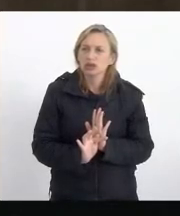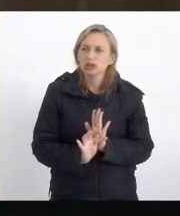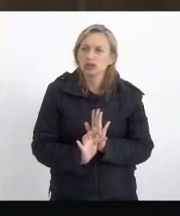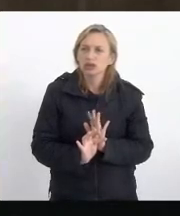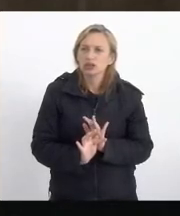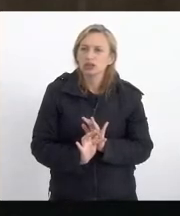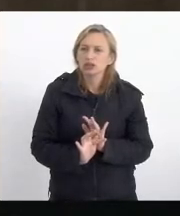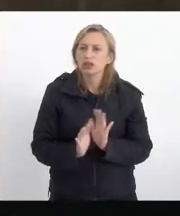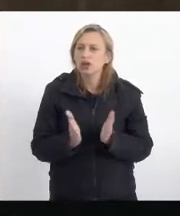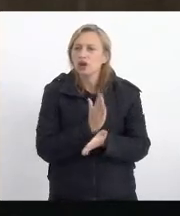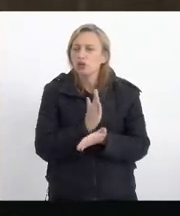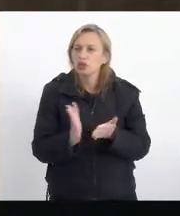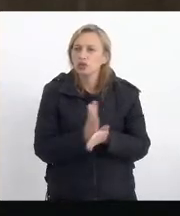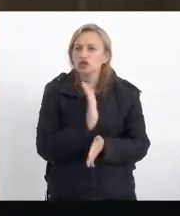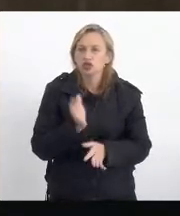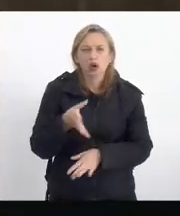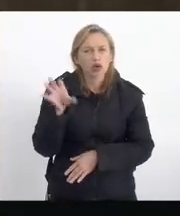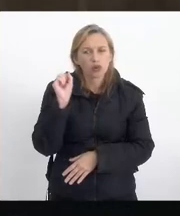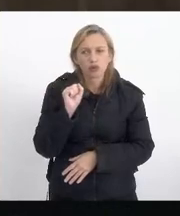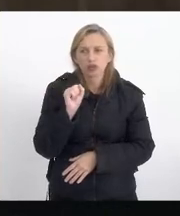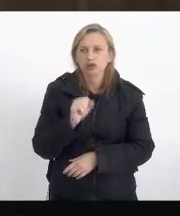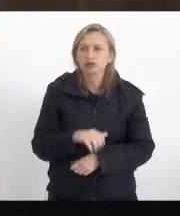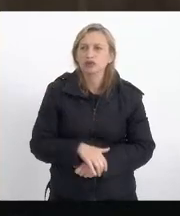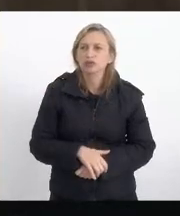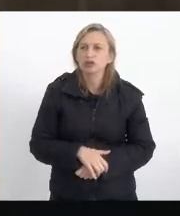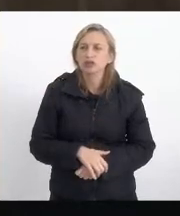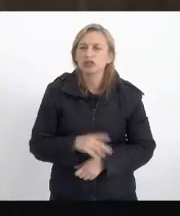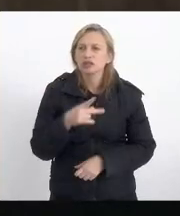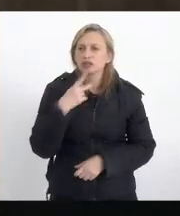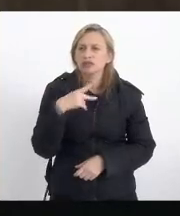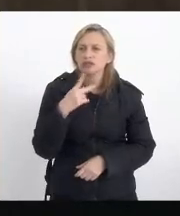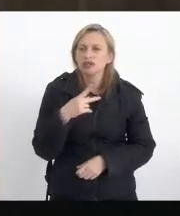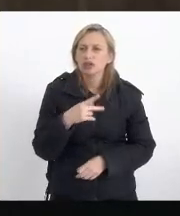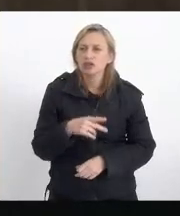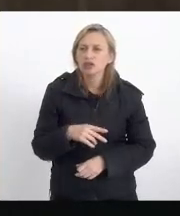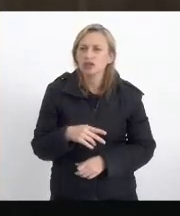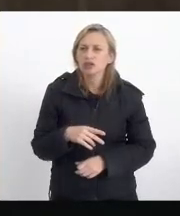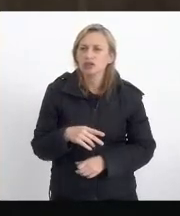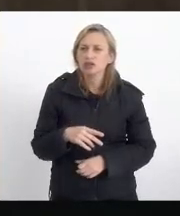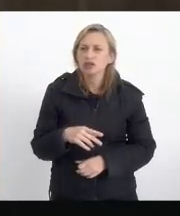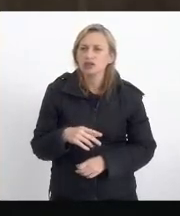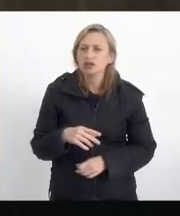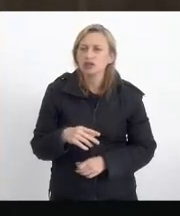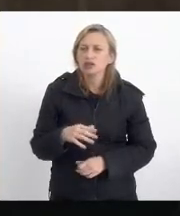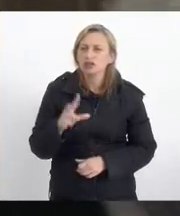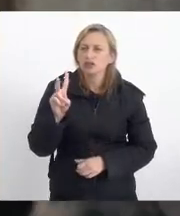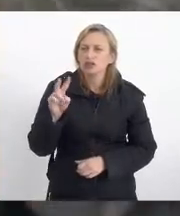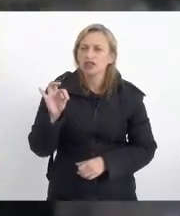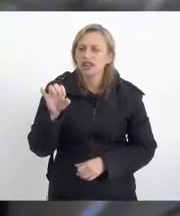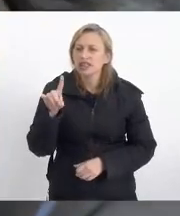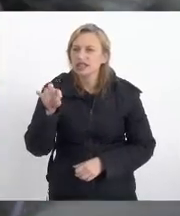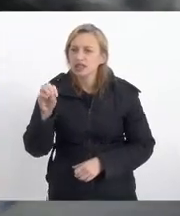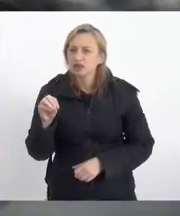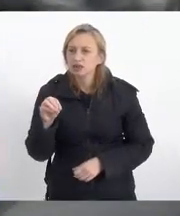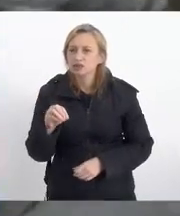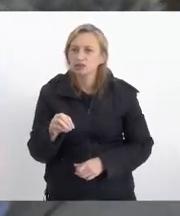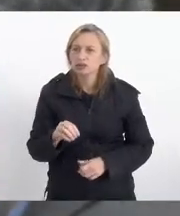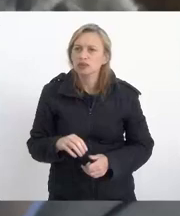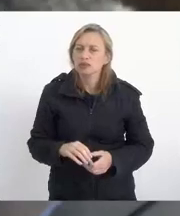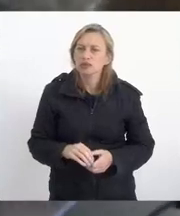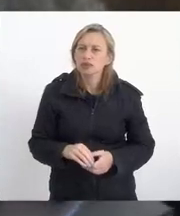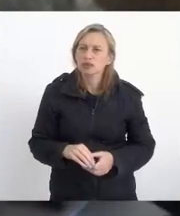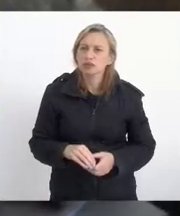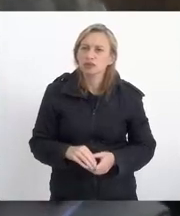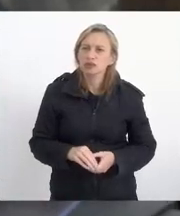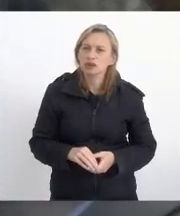para... alguns já até ouviram, que fala sobre horizonte verticalizado. Com